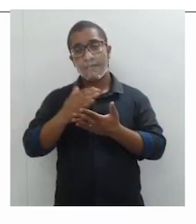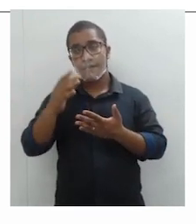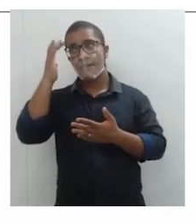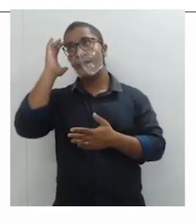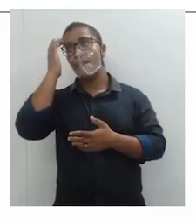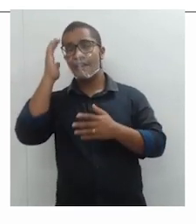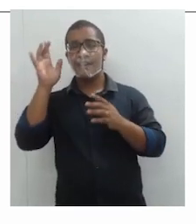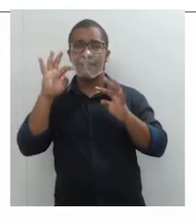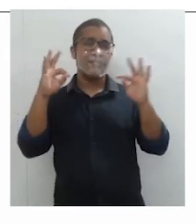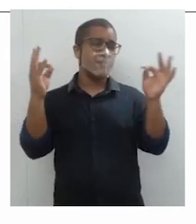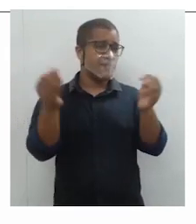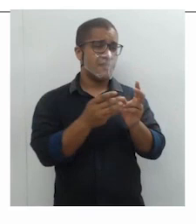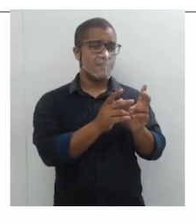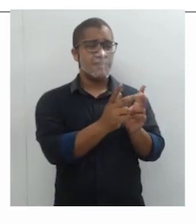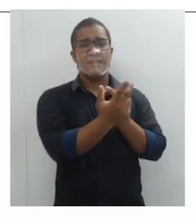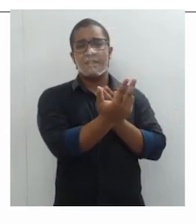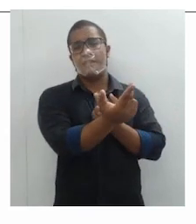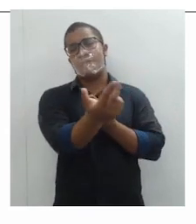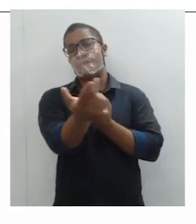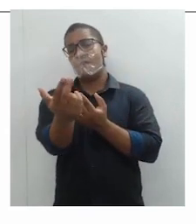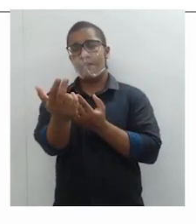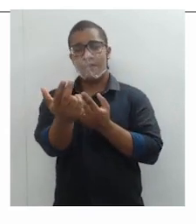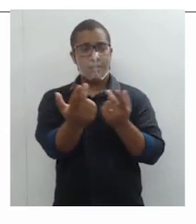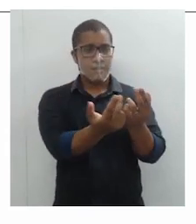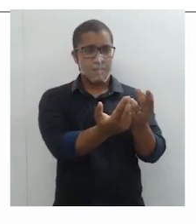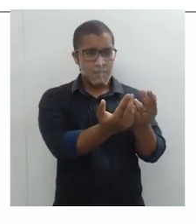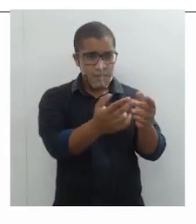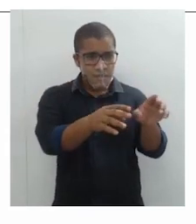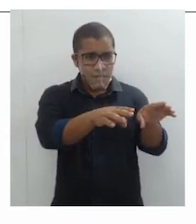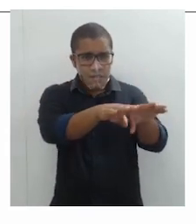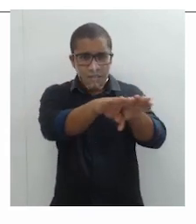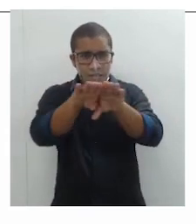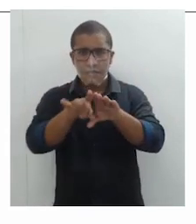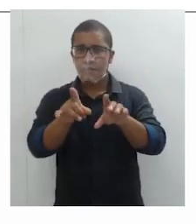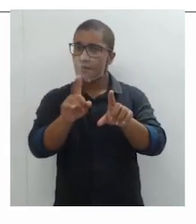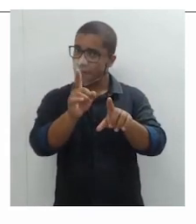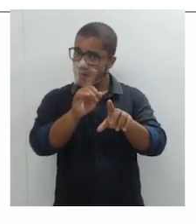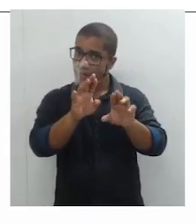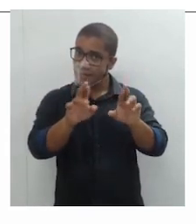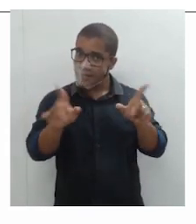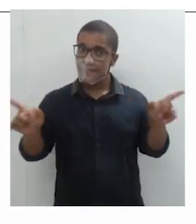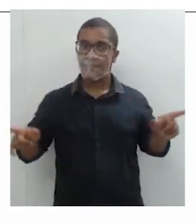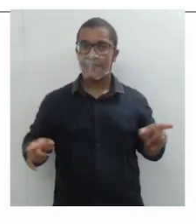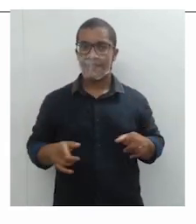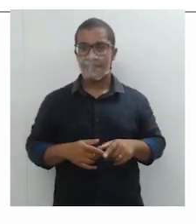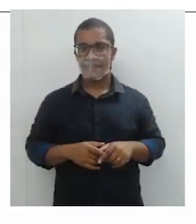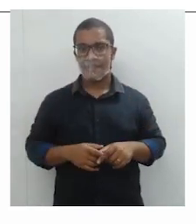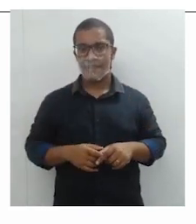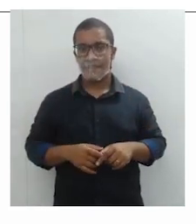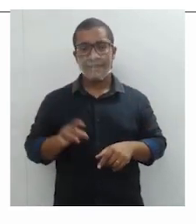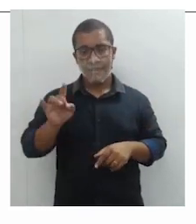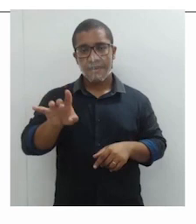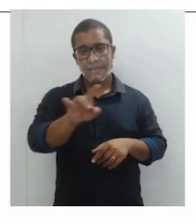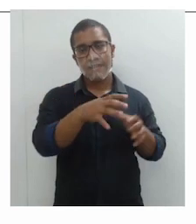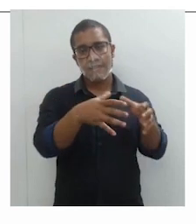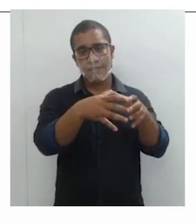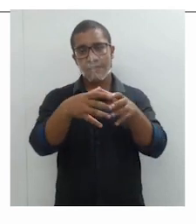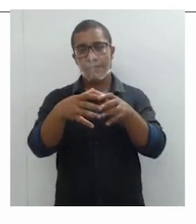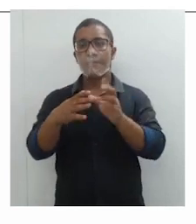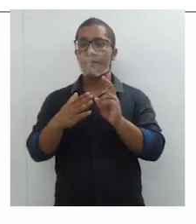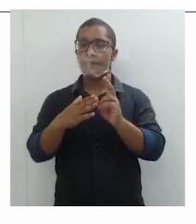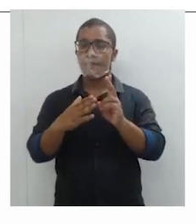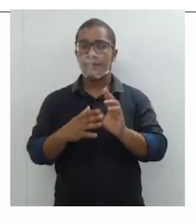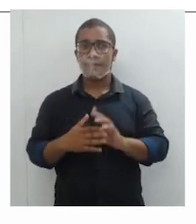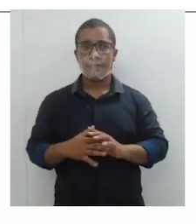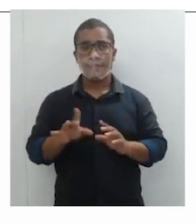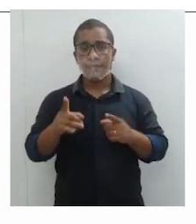achar que todos são iguais Então veja cada Nação Indígena e adiante aqui primeiro ponto que